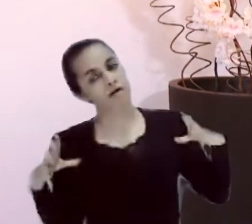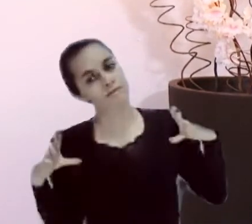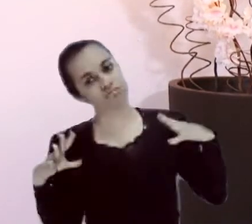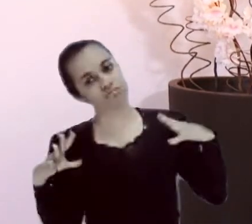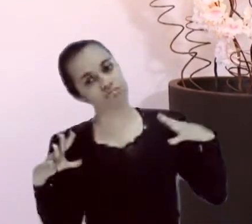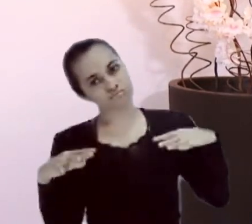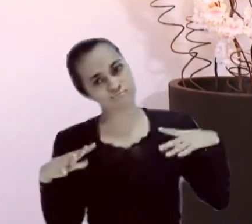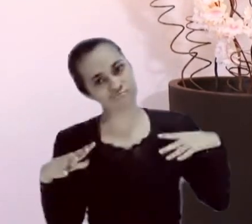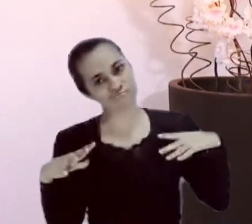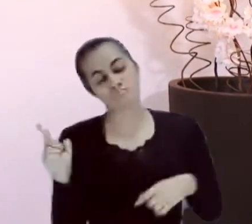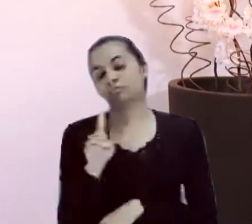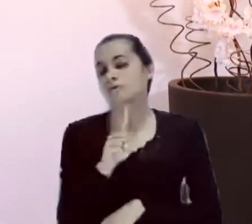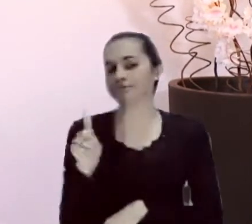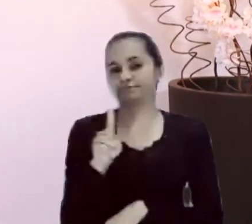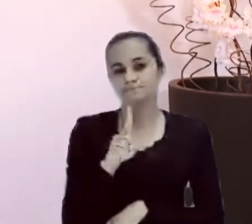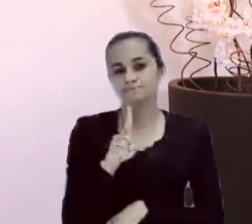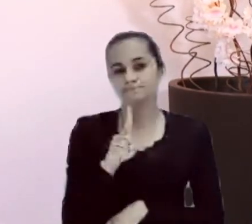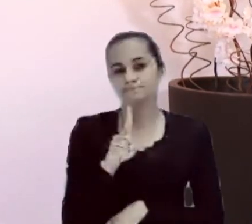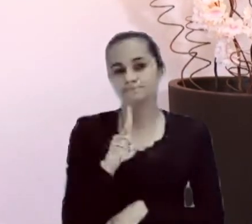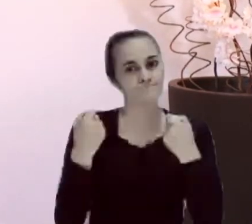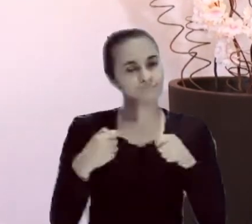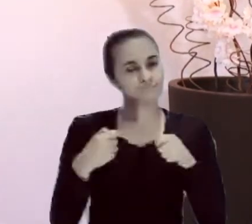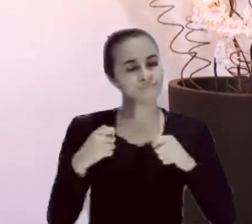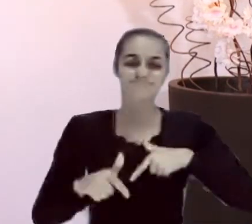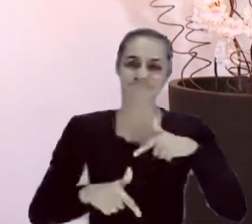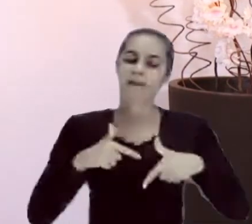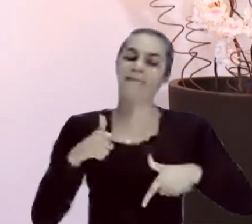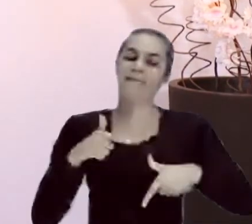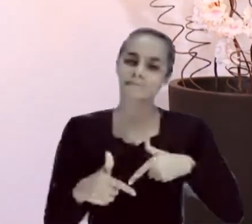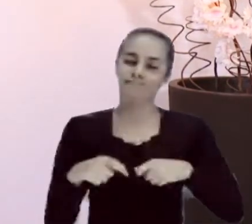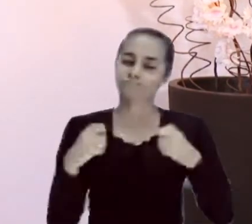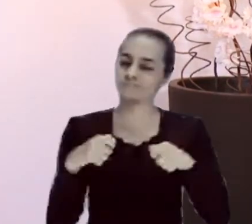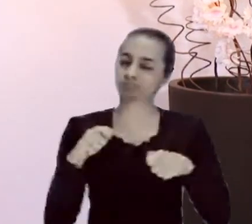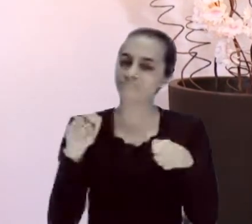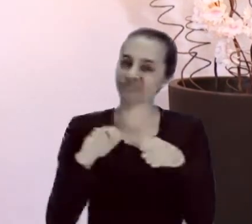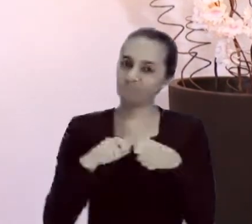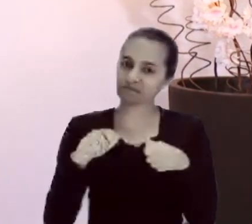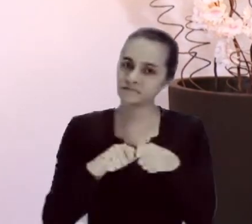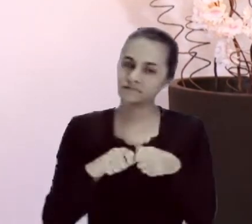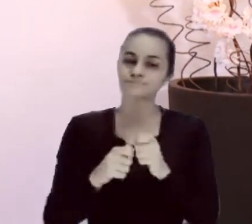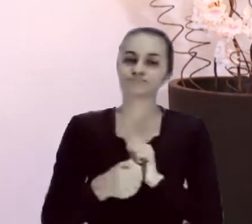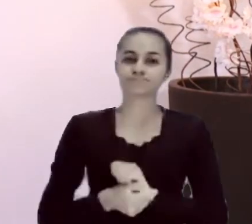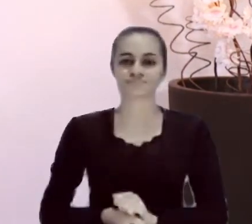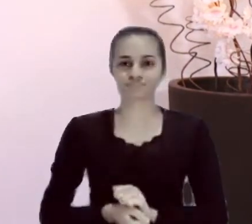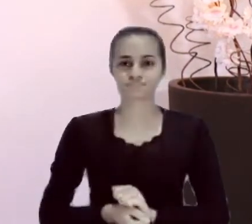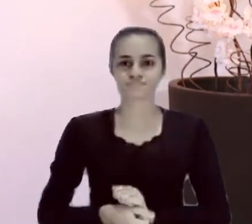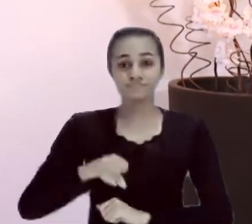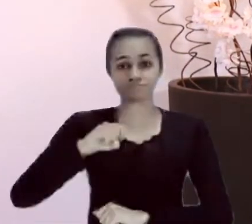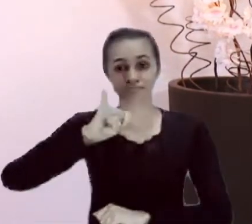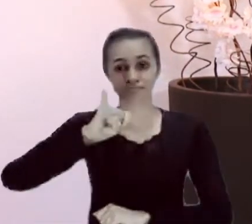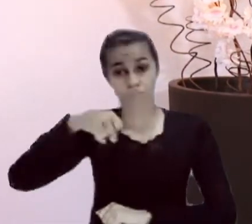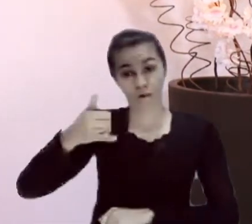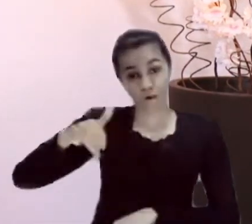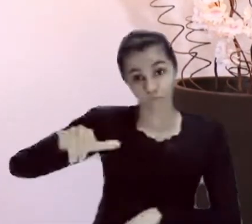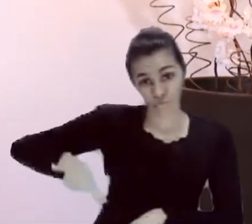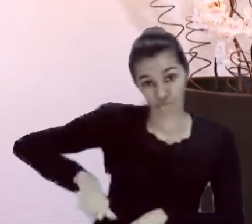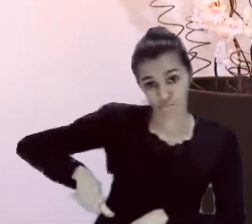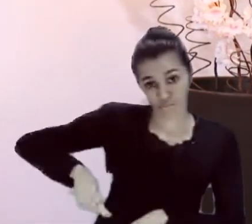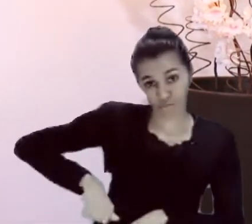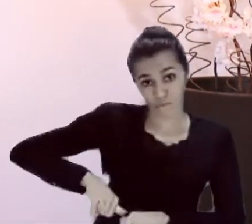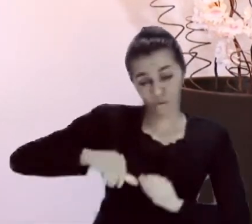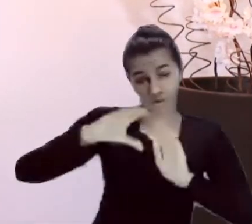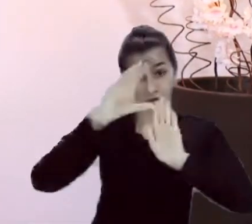por fazer e precisamos fazê-la. No livro de Jó, capítulo 29,